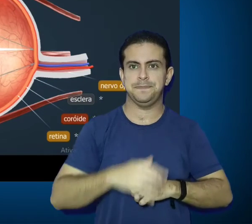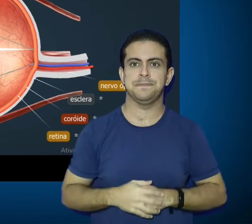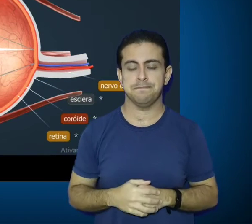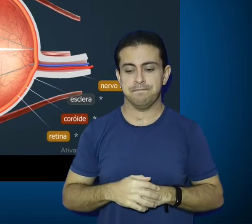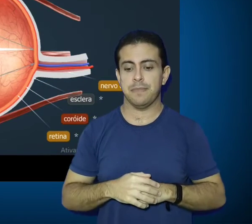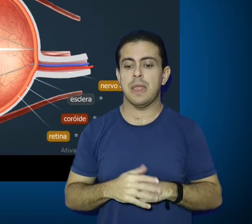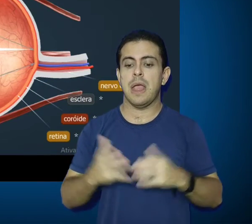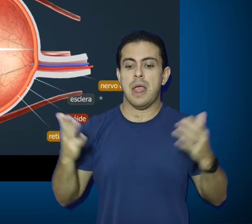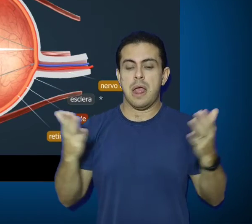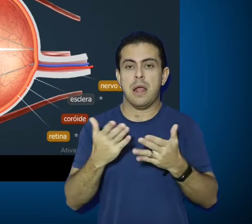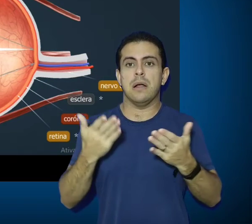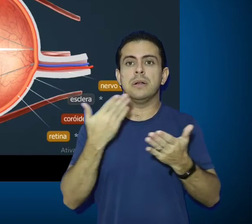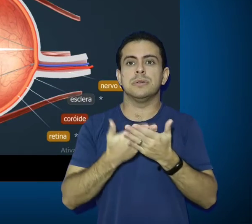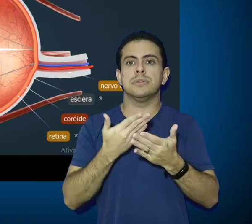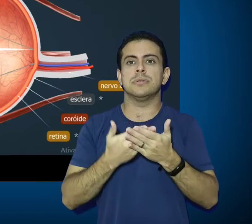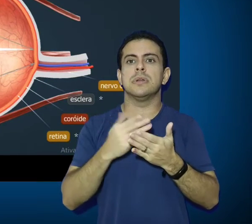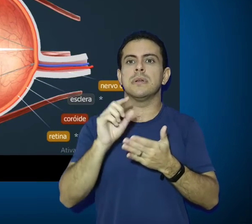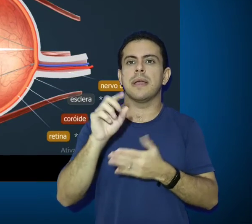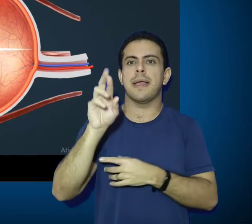Estudaremos agora a retina.